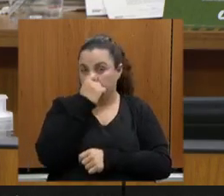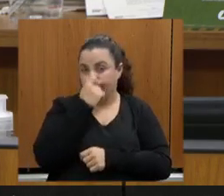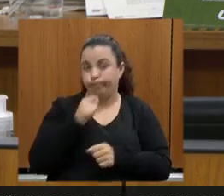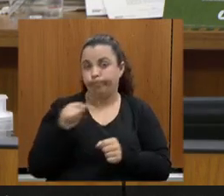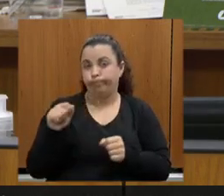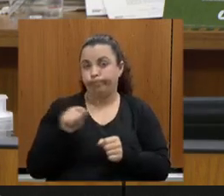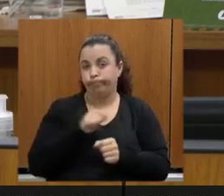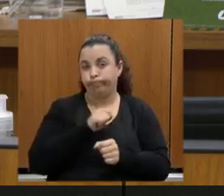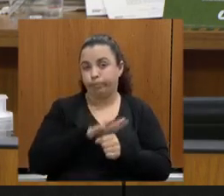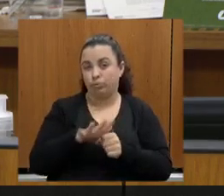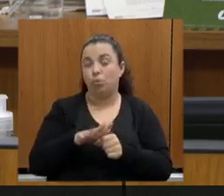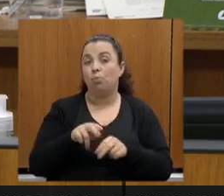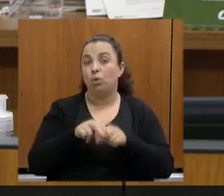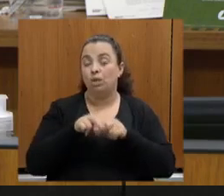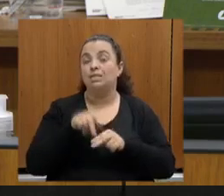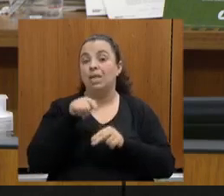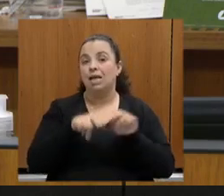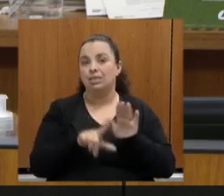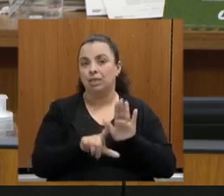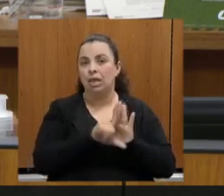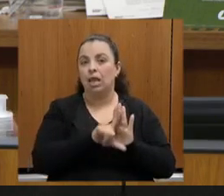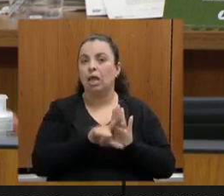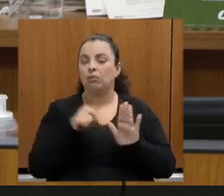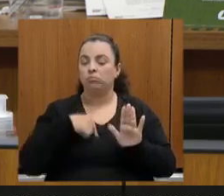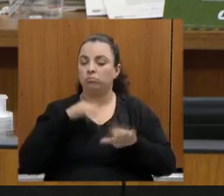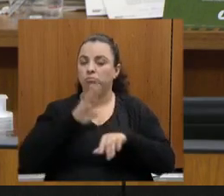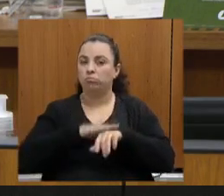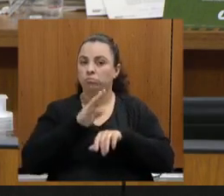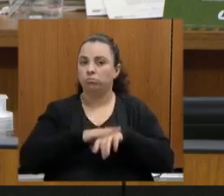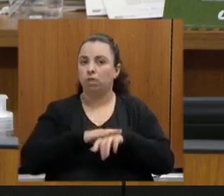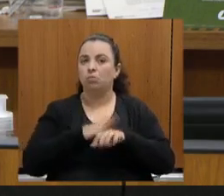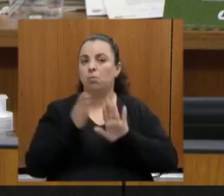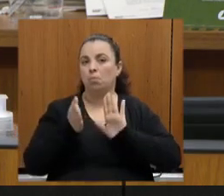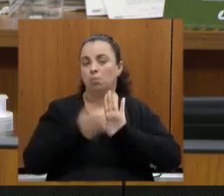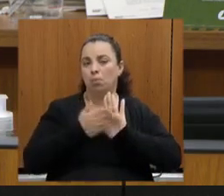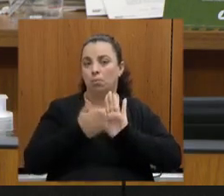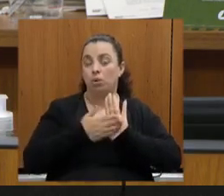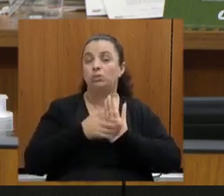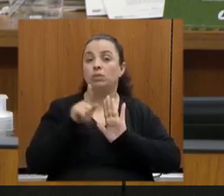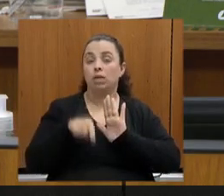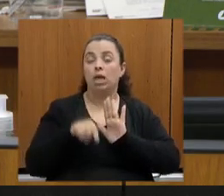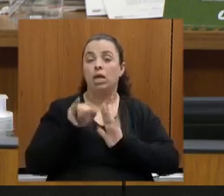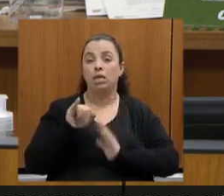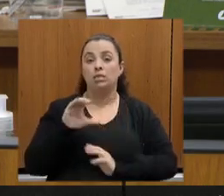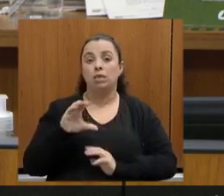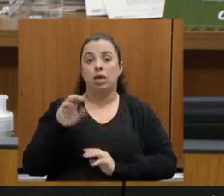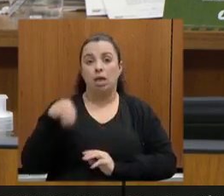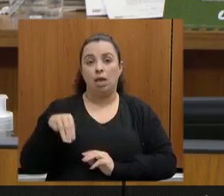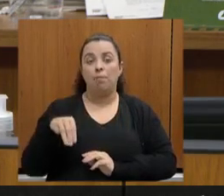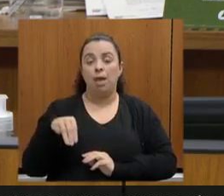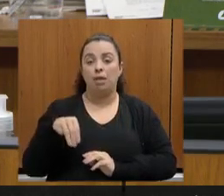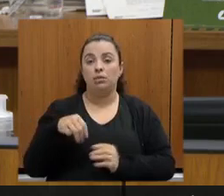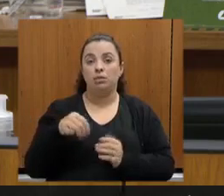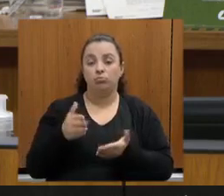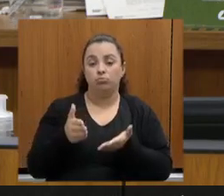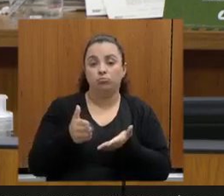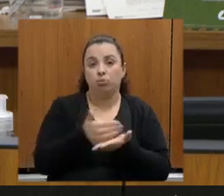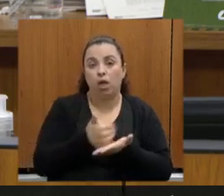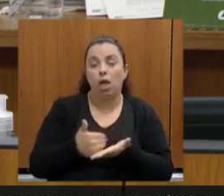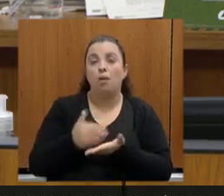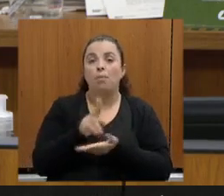essa lei Nossa autorize estando do ICMS para que pudesse ser investido